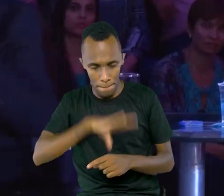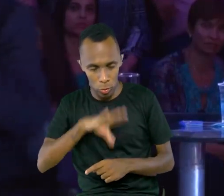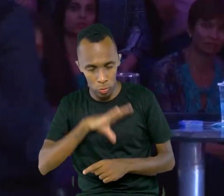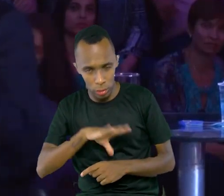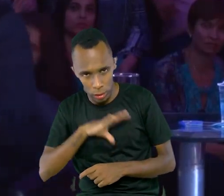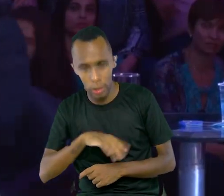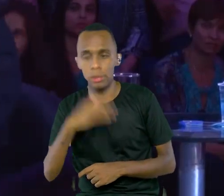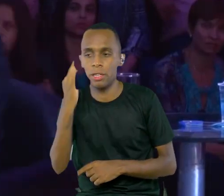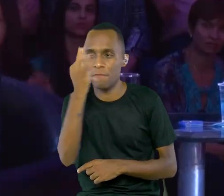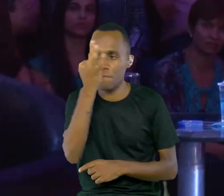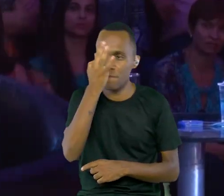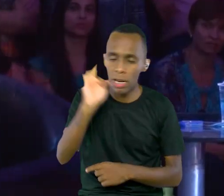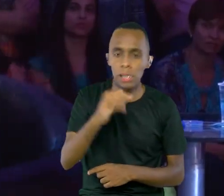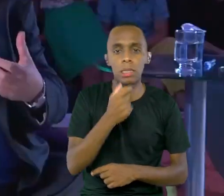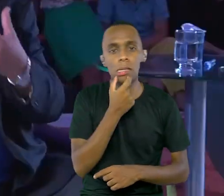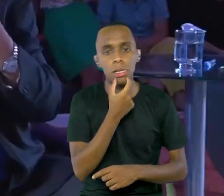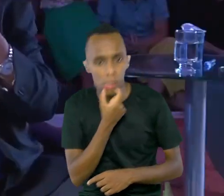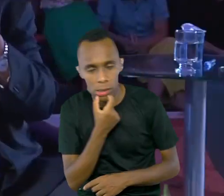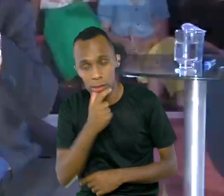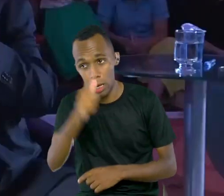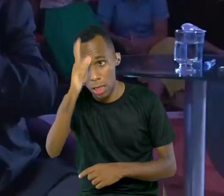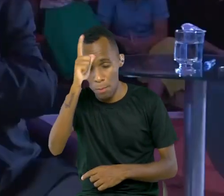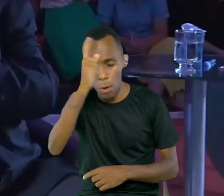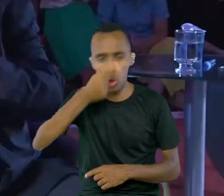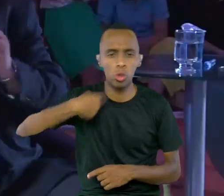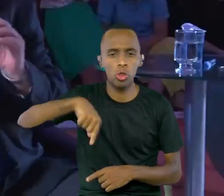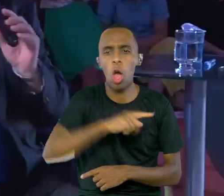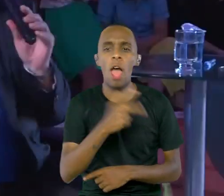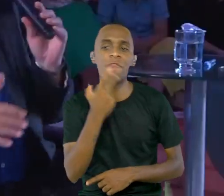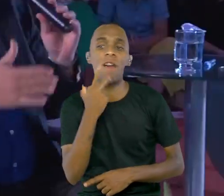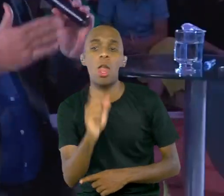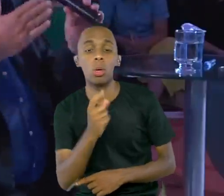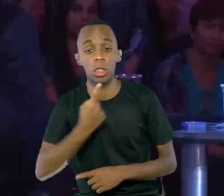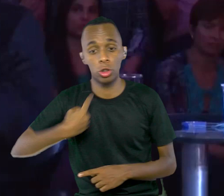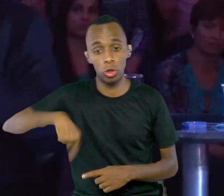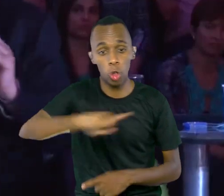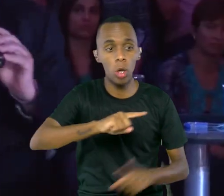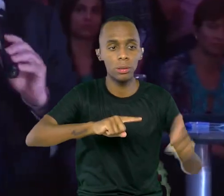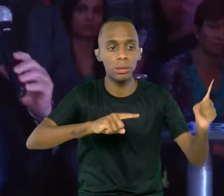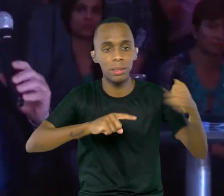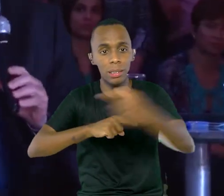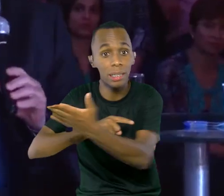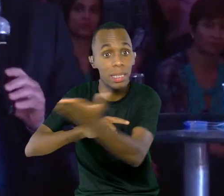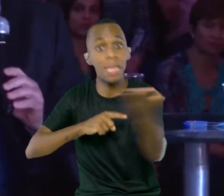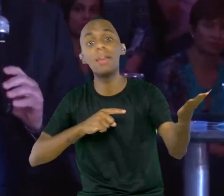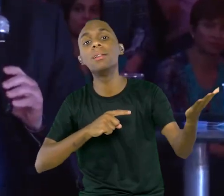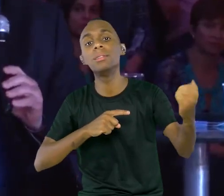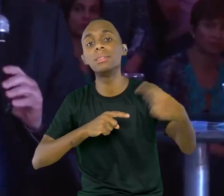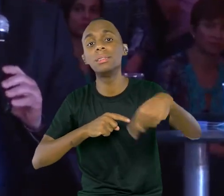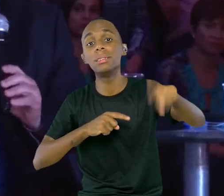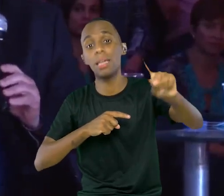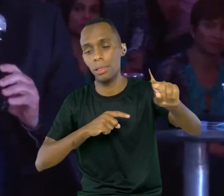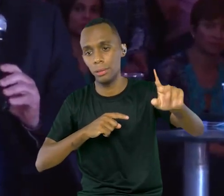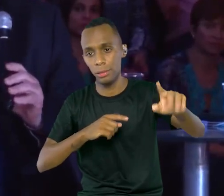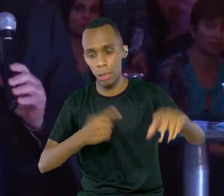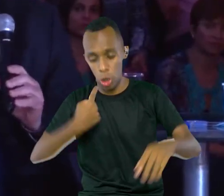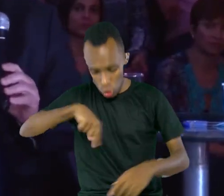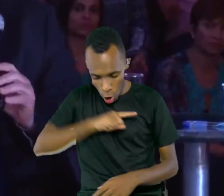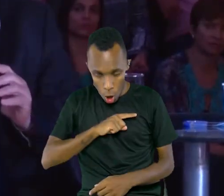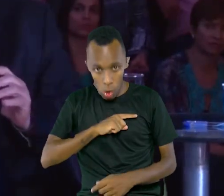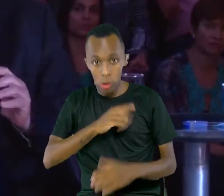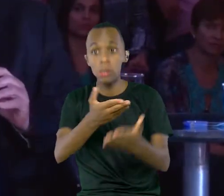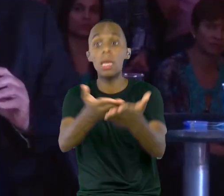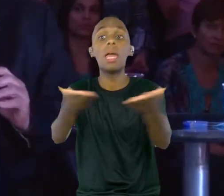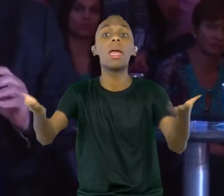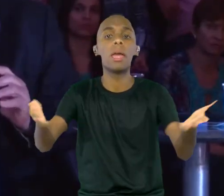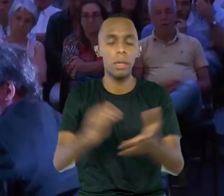Porque em português, em francês, em inglês, em alemão, a gente diz assim, nós e eles.